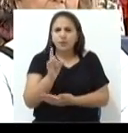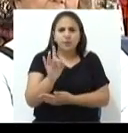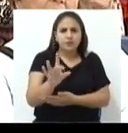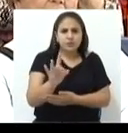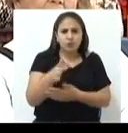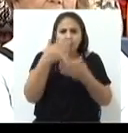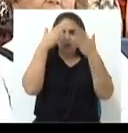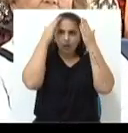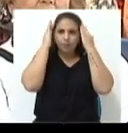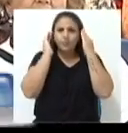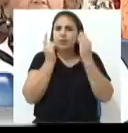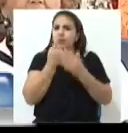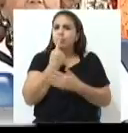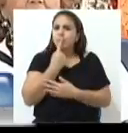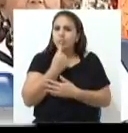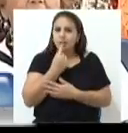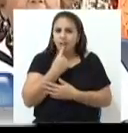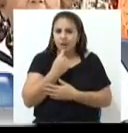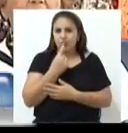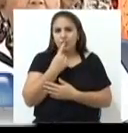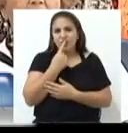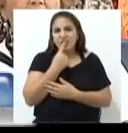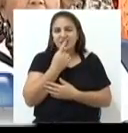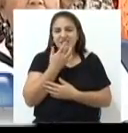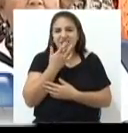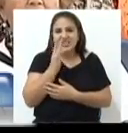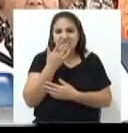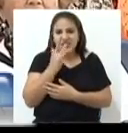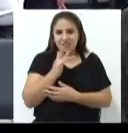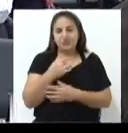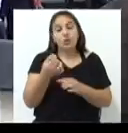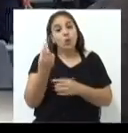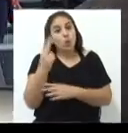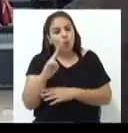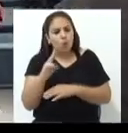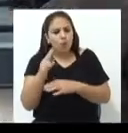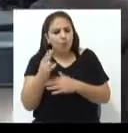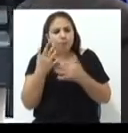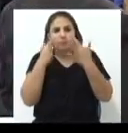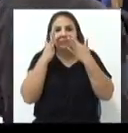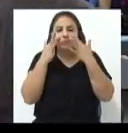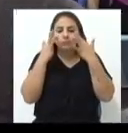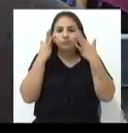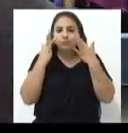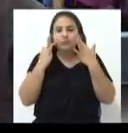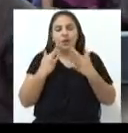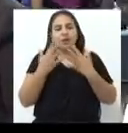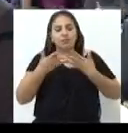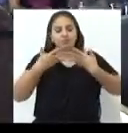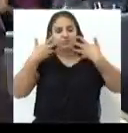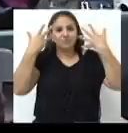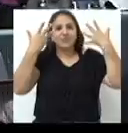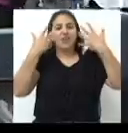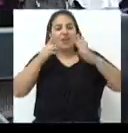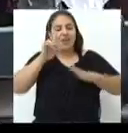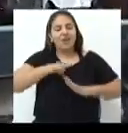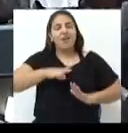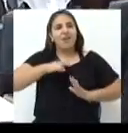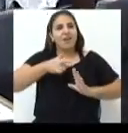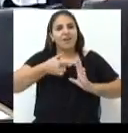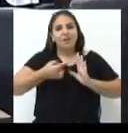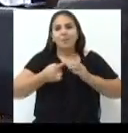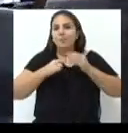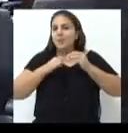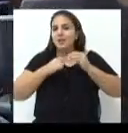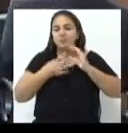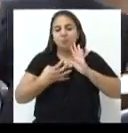nos cabelos brancos ou nas marcas deixadas pelo tempo. A alegria é a principal característica